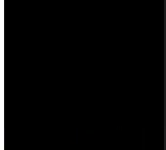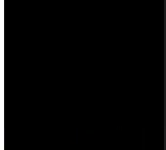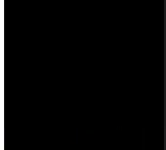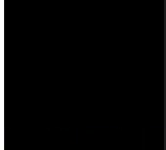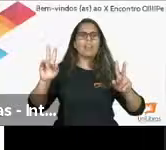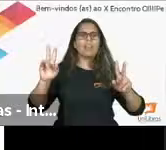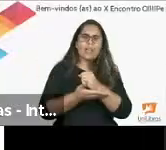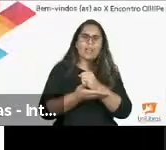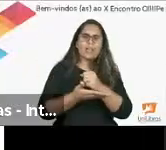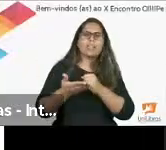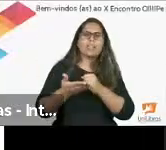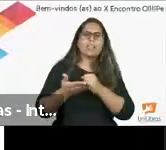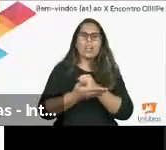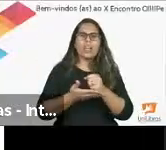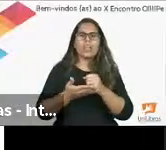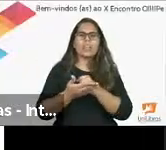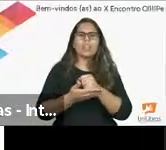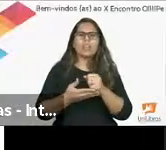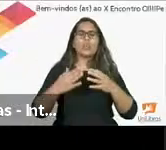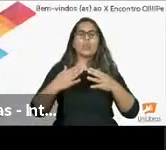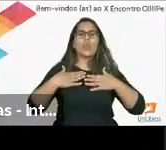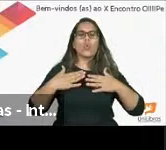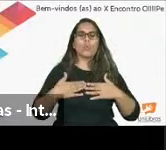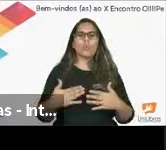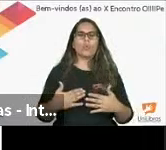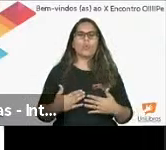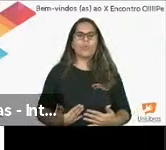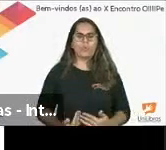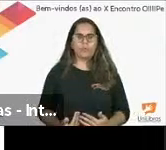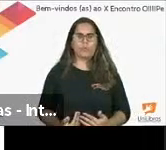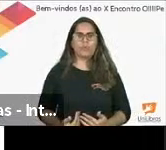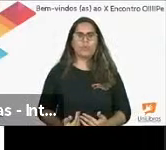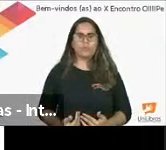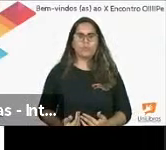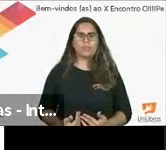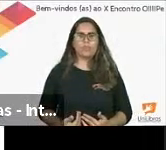baseada na maneira de construção do corpo.